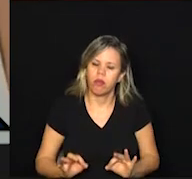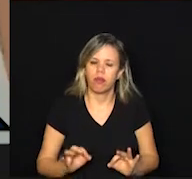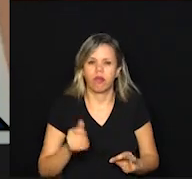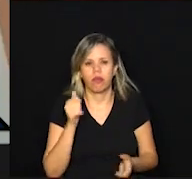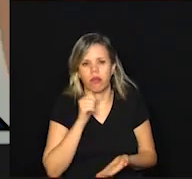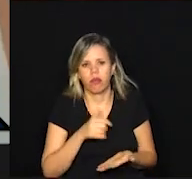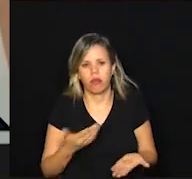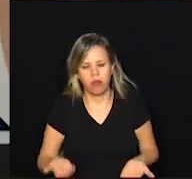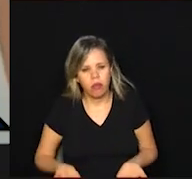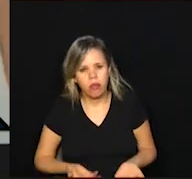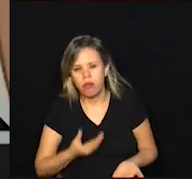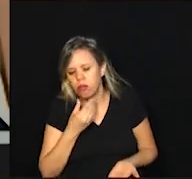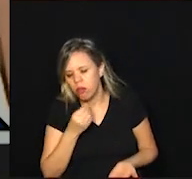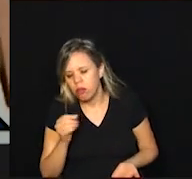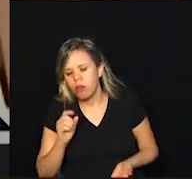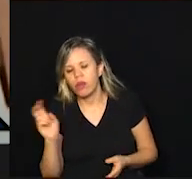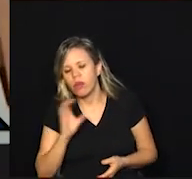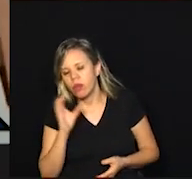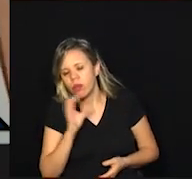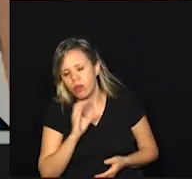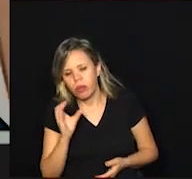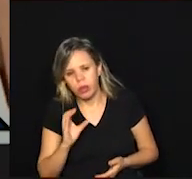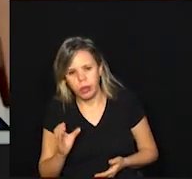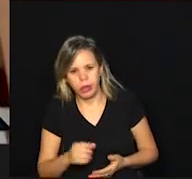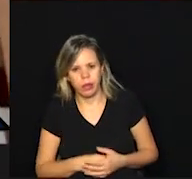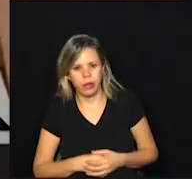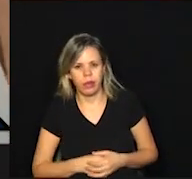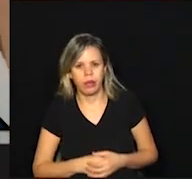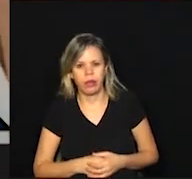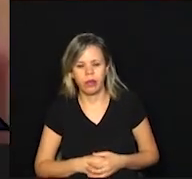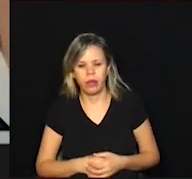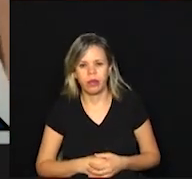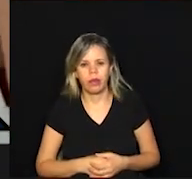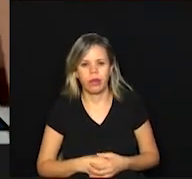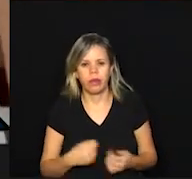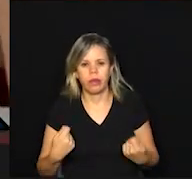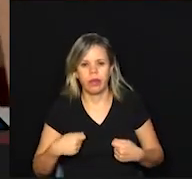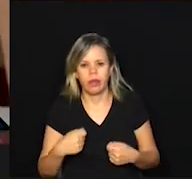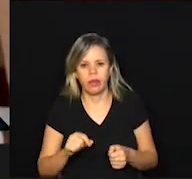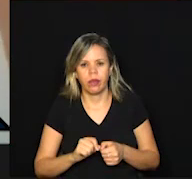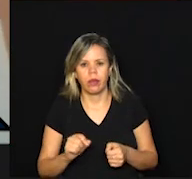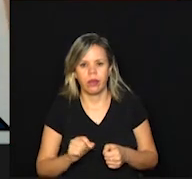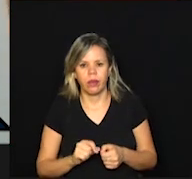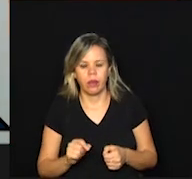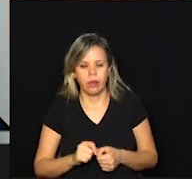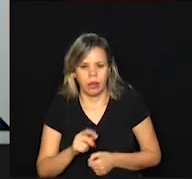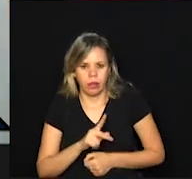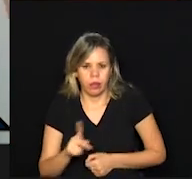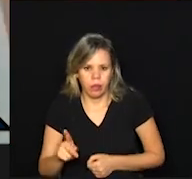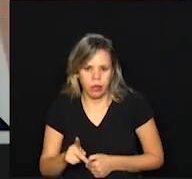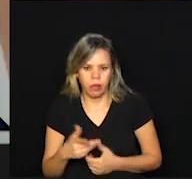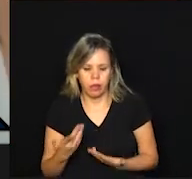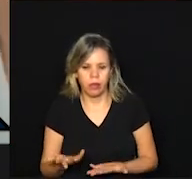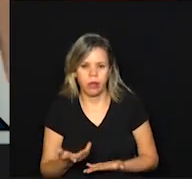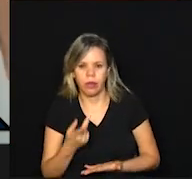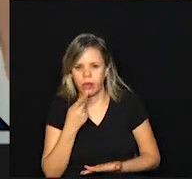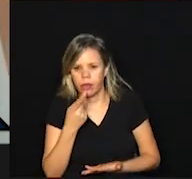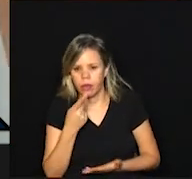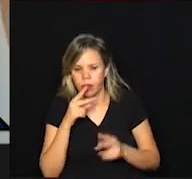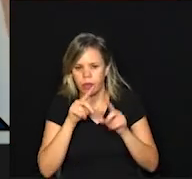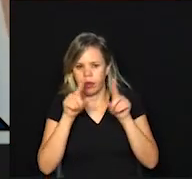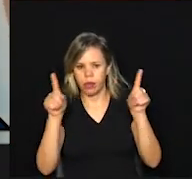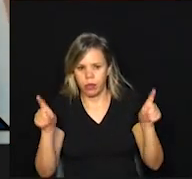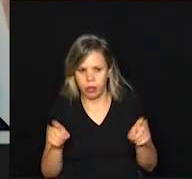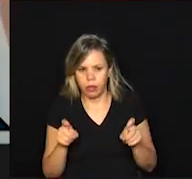secretária urgente bom então eu queria primeiro fazer é presidente Paulo Búfalo esse esse